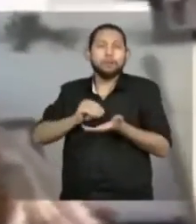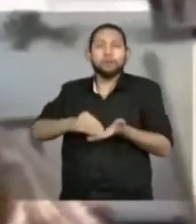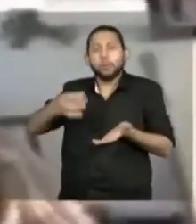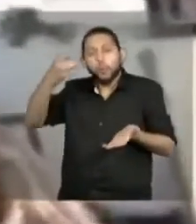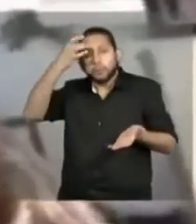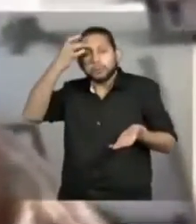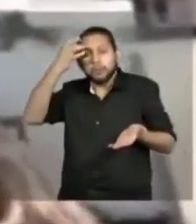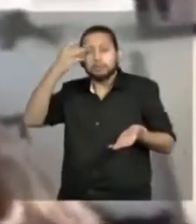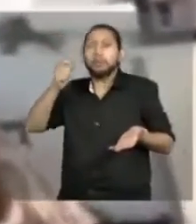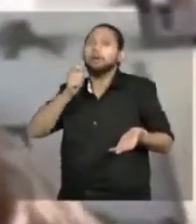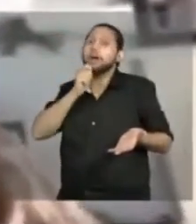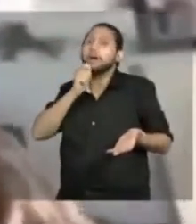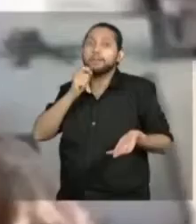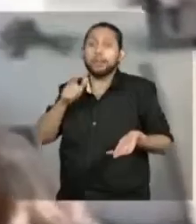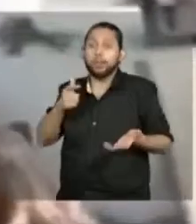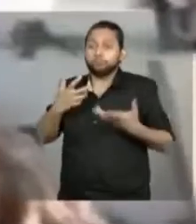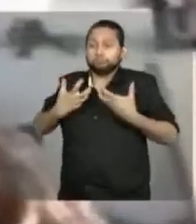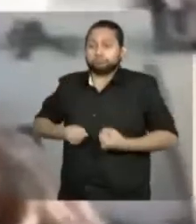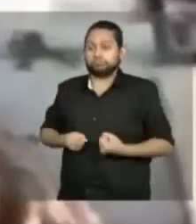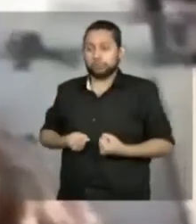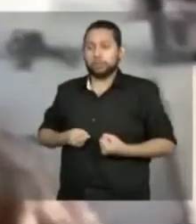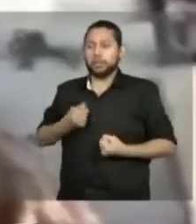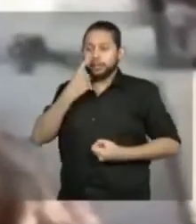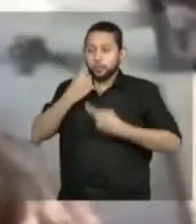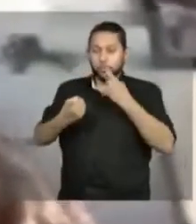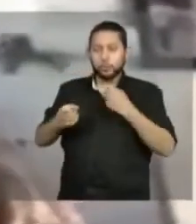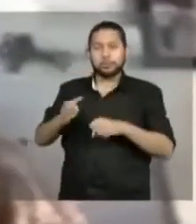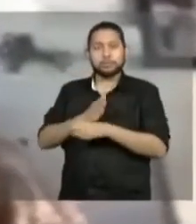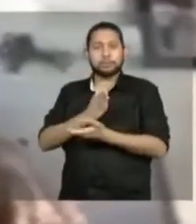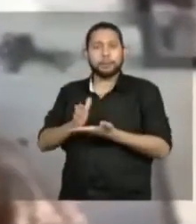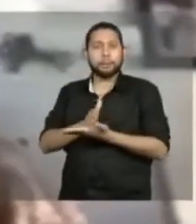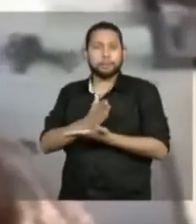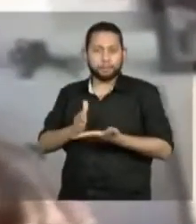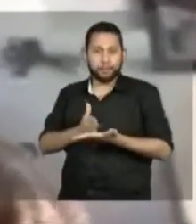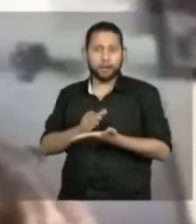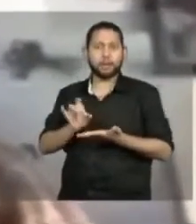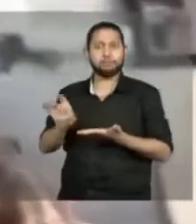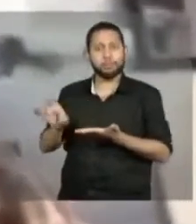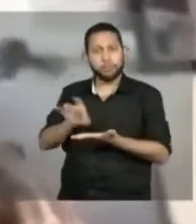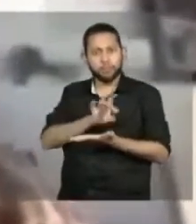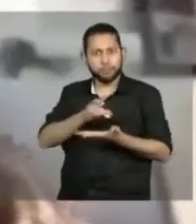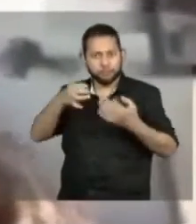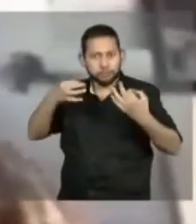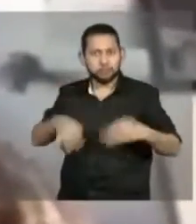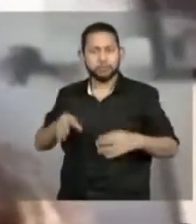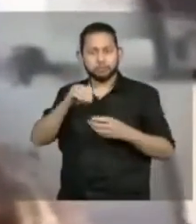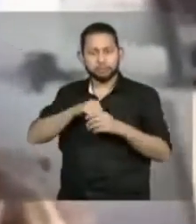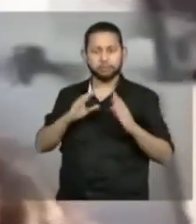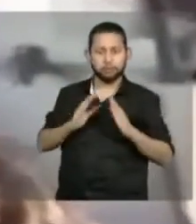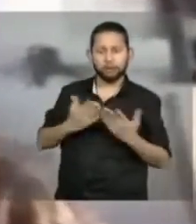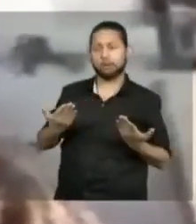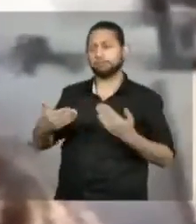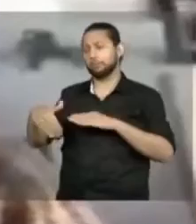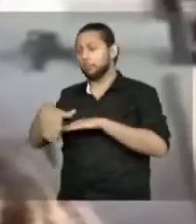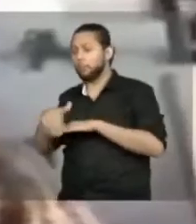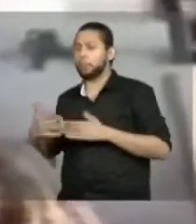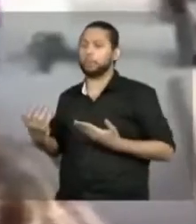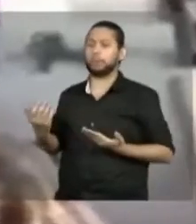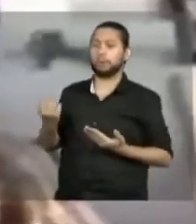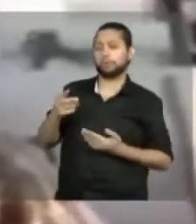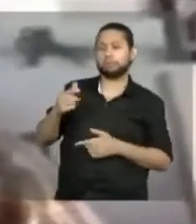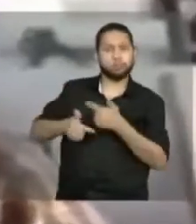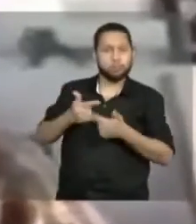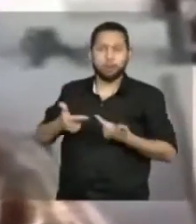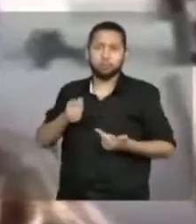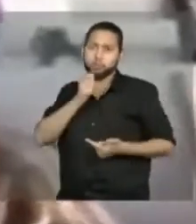muitas pessoas ainda não aderem à separação dos materiais recicláveis em casa, na rua, no trabalho. Outras